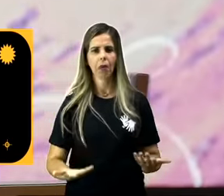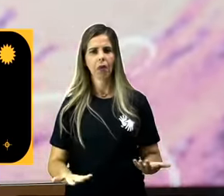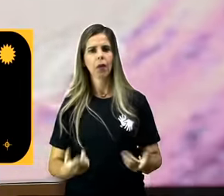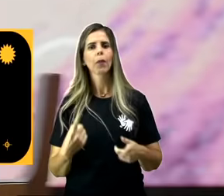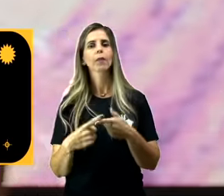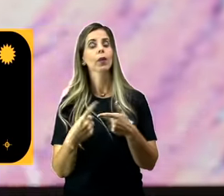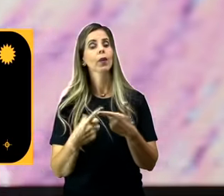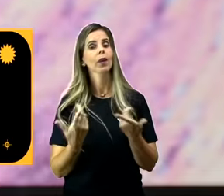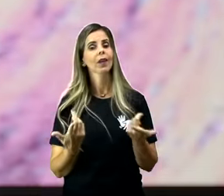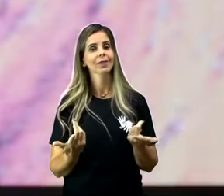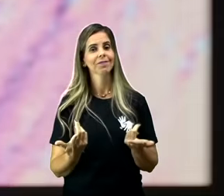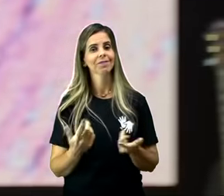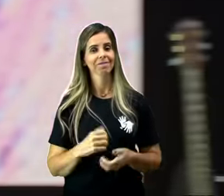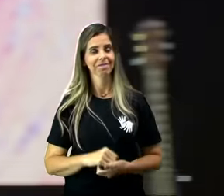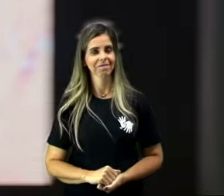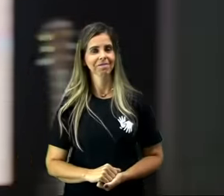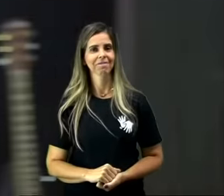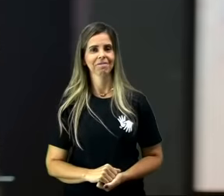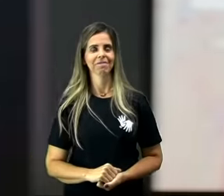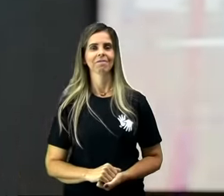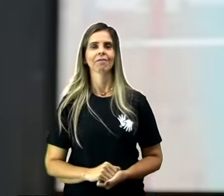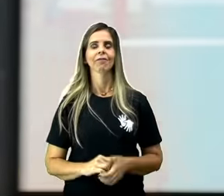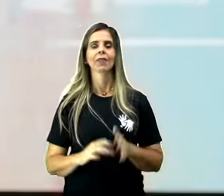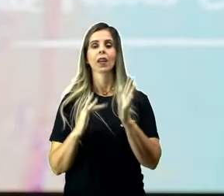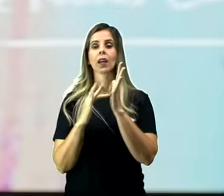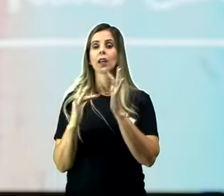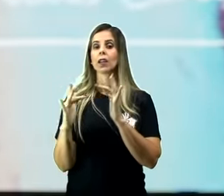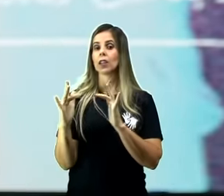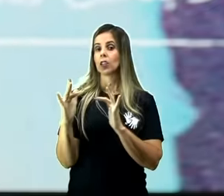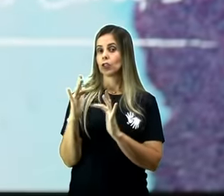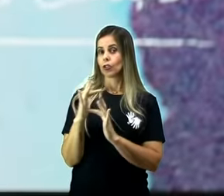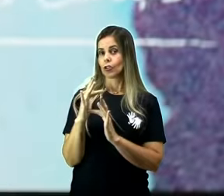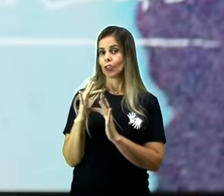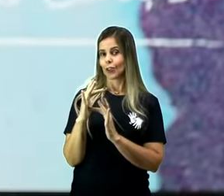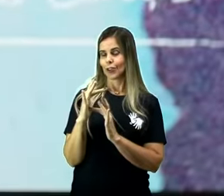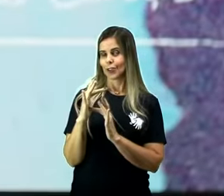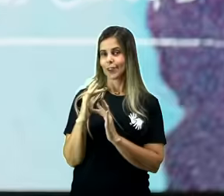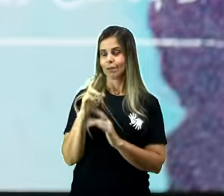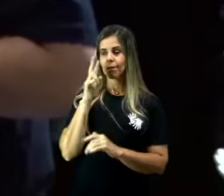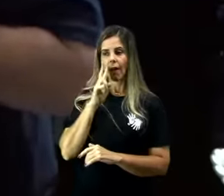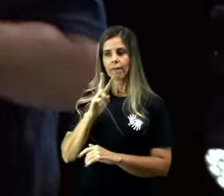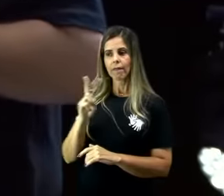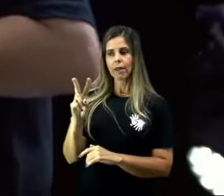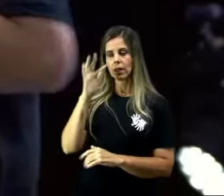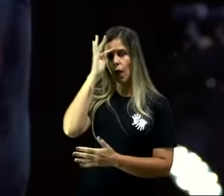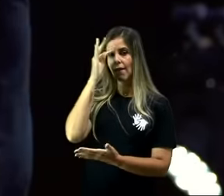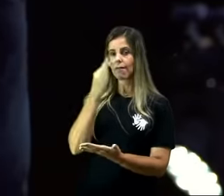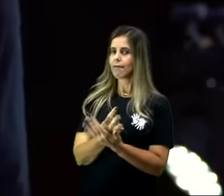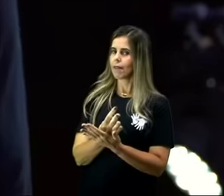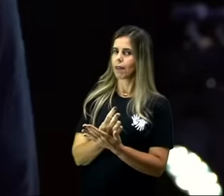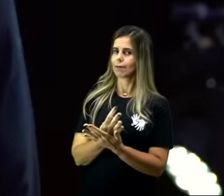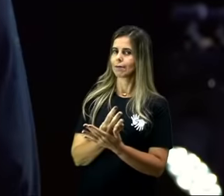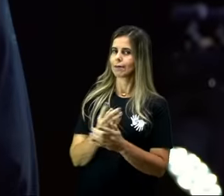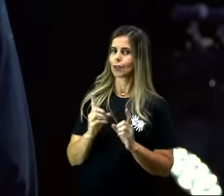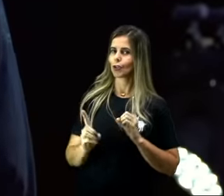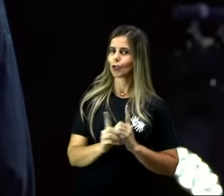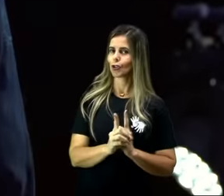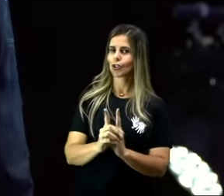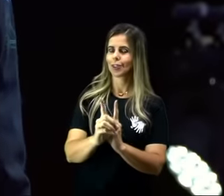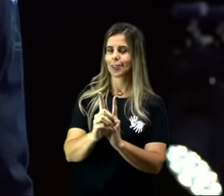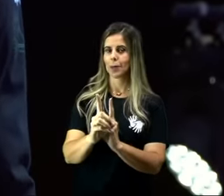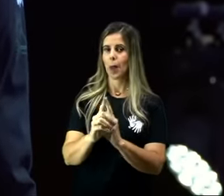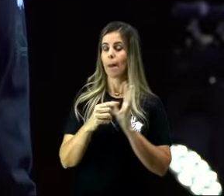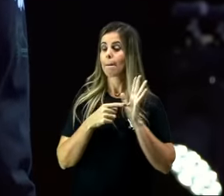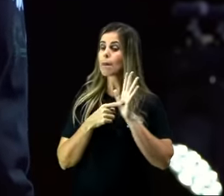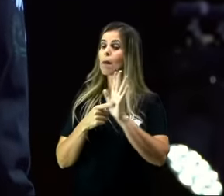É porque, olha, entende isso. Jesus está aguçando a fé deles, Venâncio. Jesus está esticando a fé